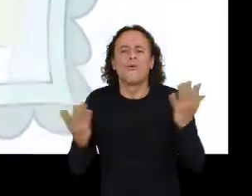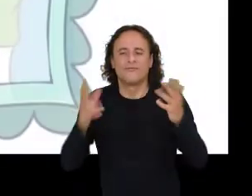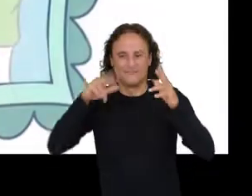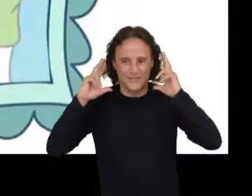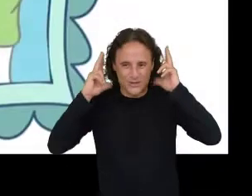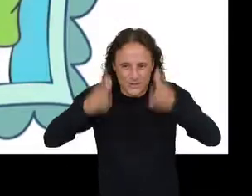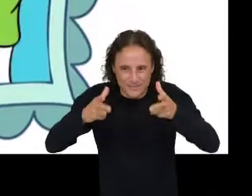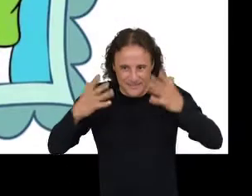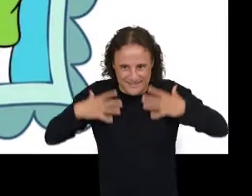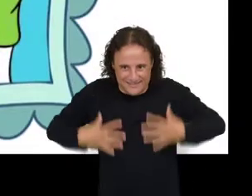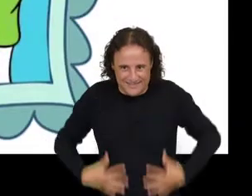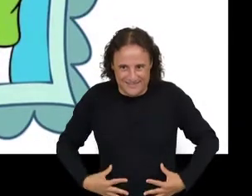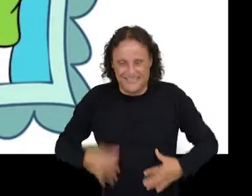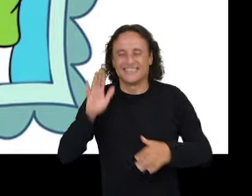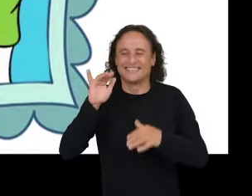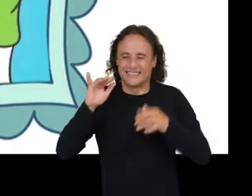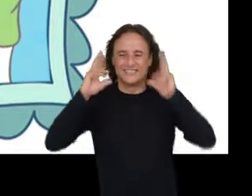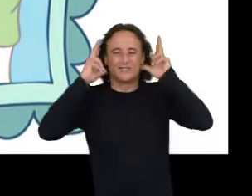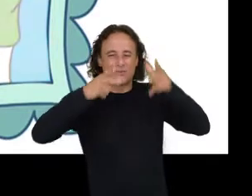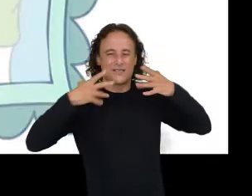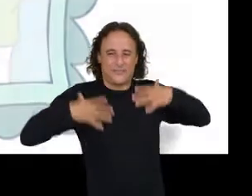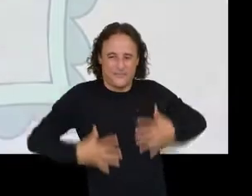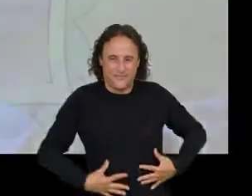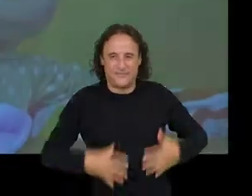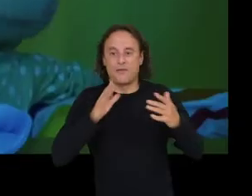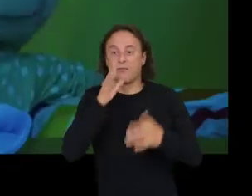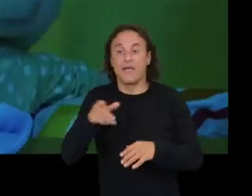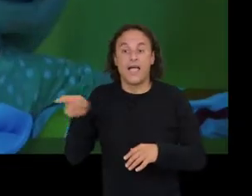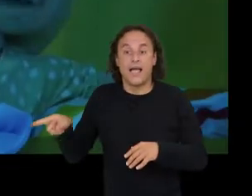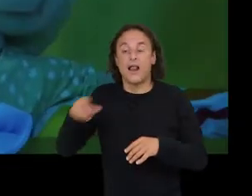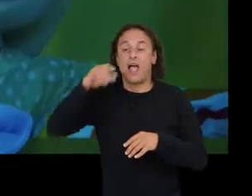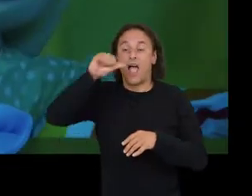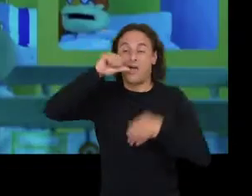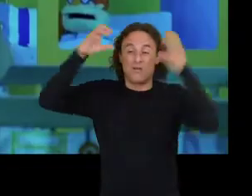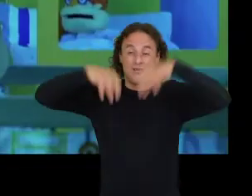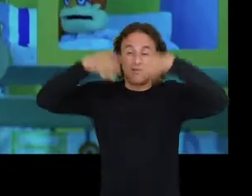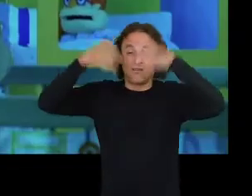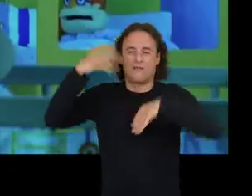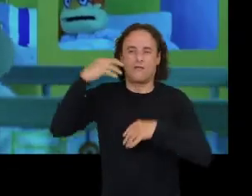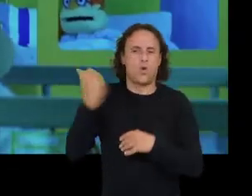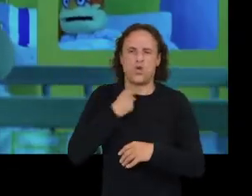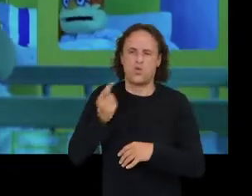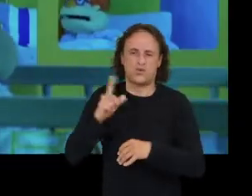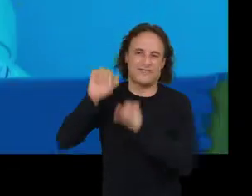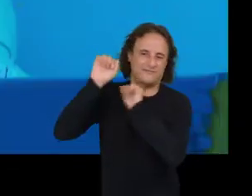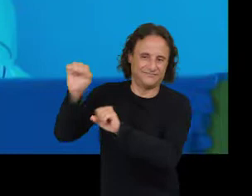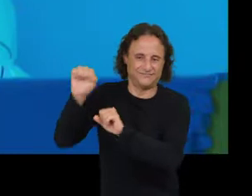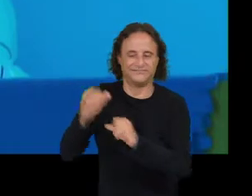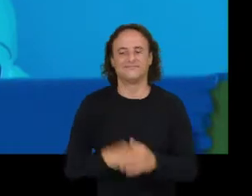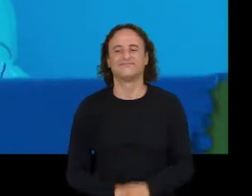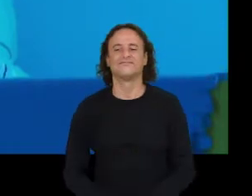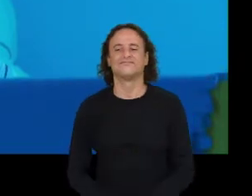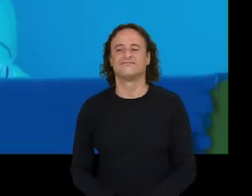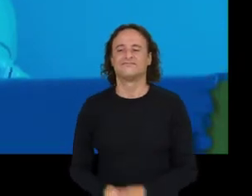Sí, un chubasqueiro para chuvia, porque a Chispa non lle gusta nada a auga. Eu vou